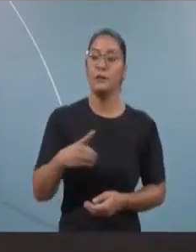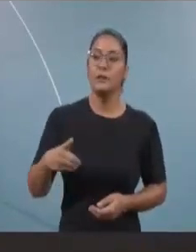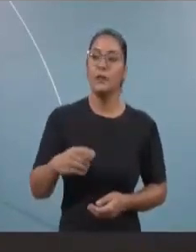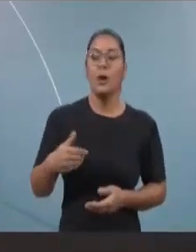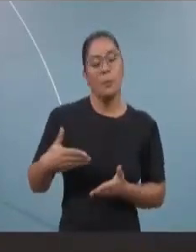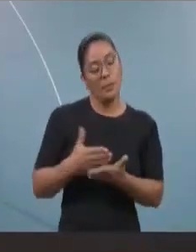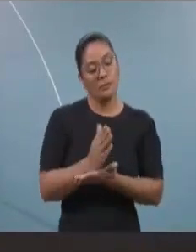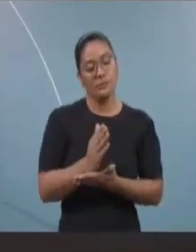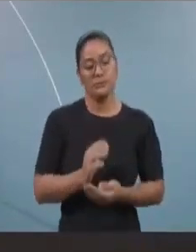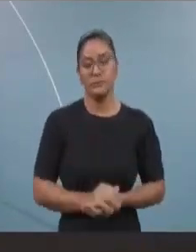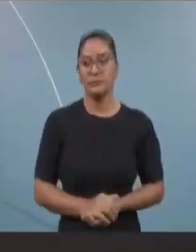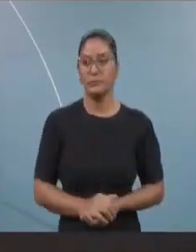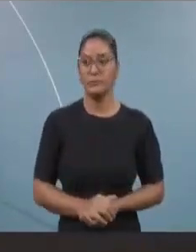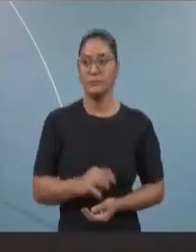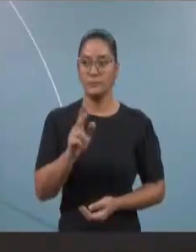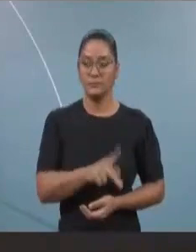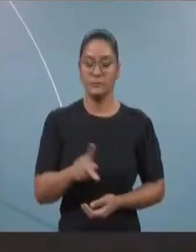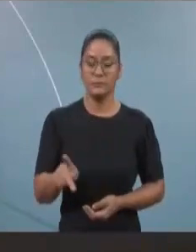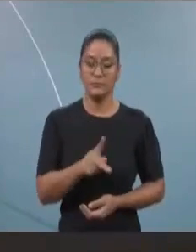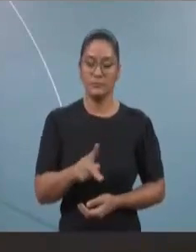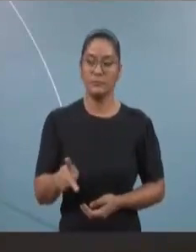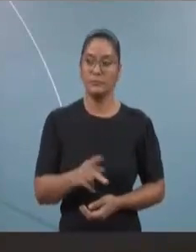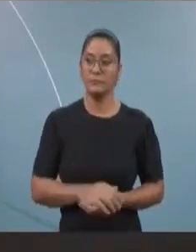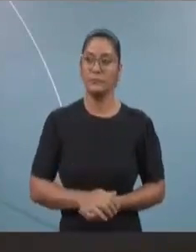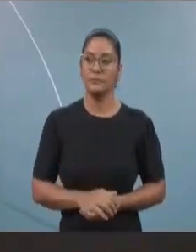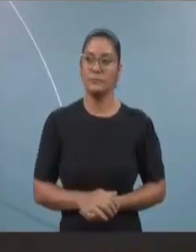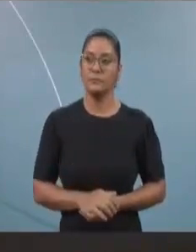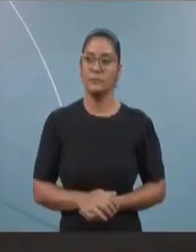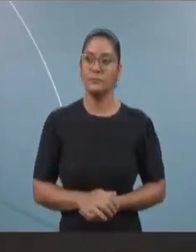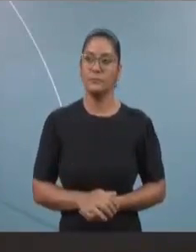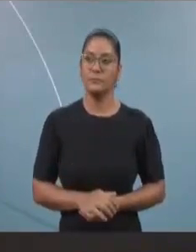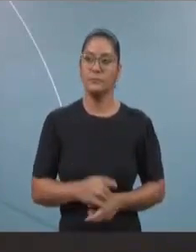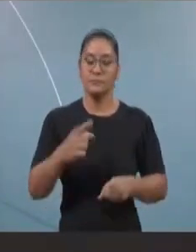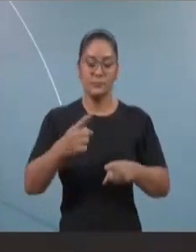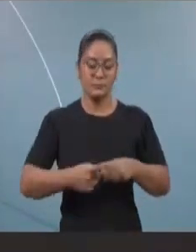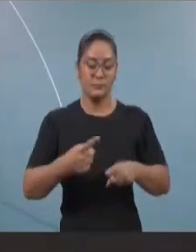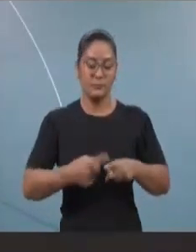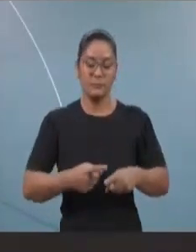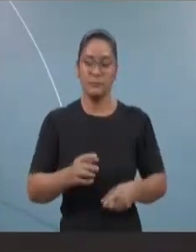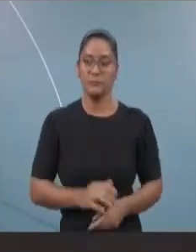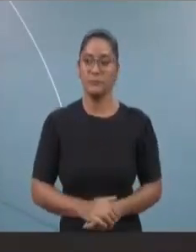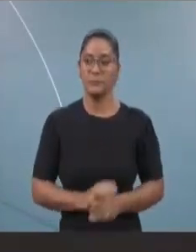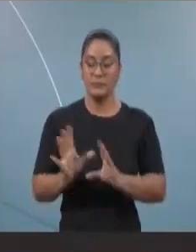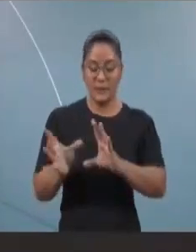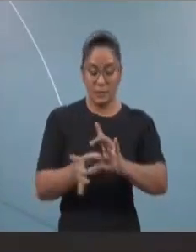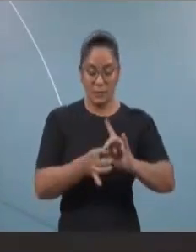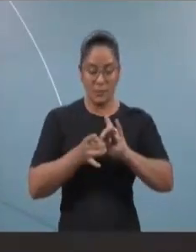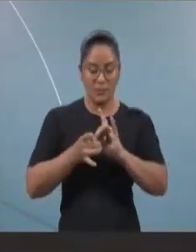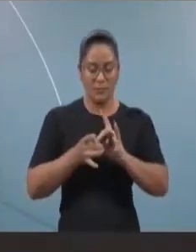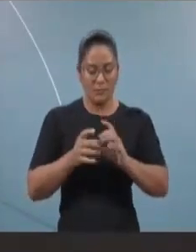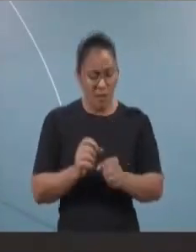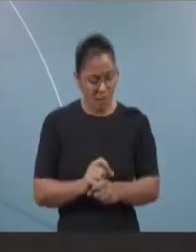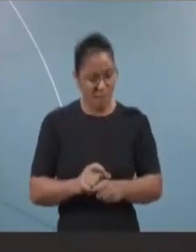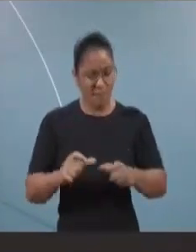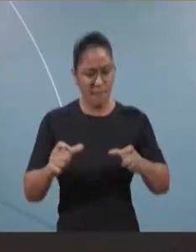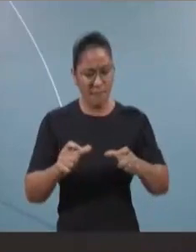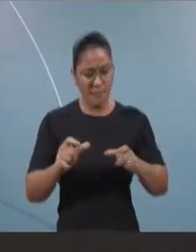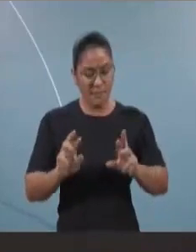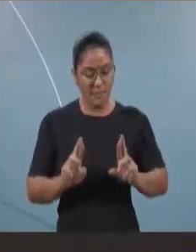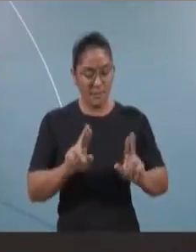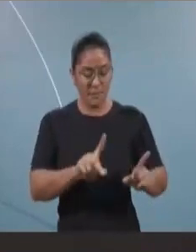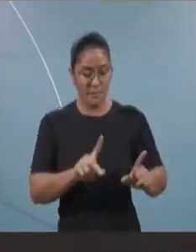pela aquela escola os professores professoras porque a união faz uma grande eh